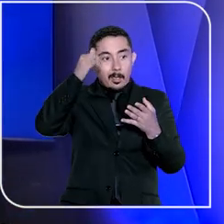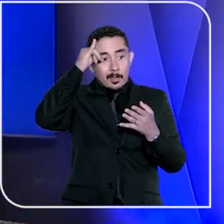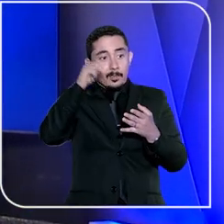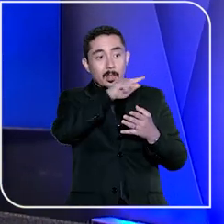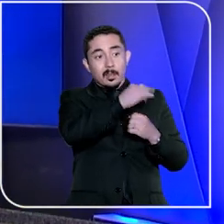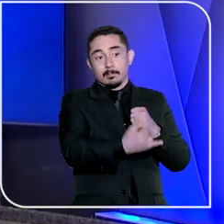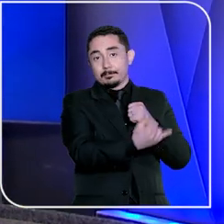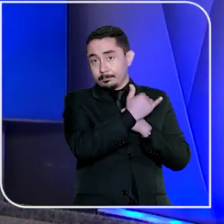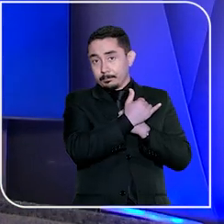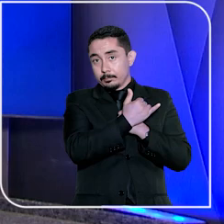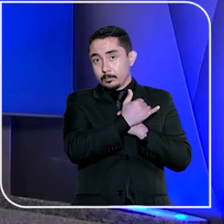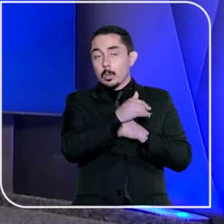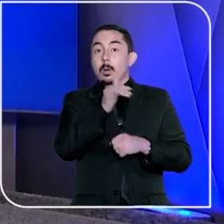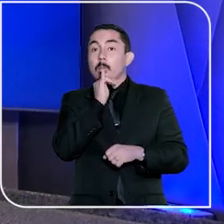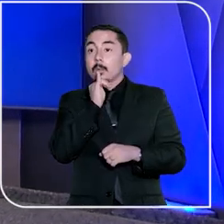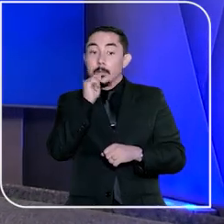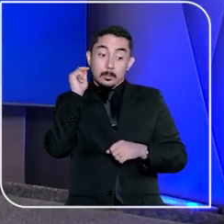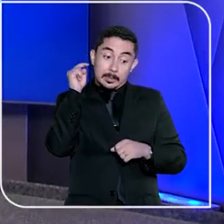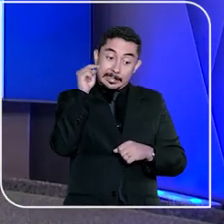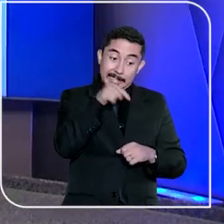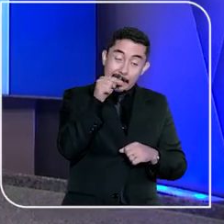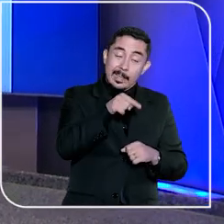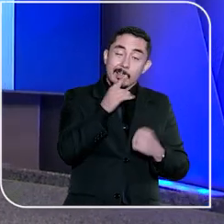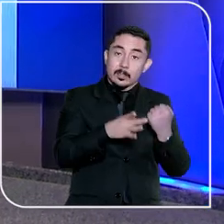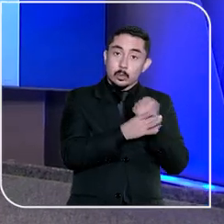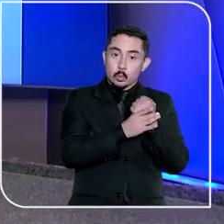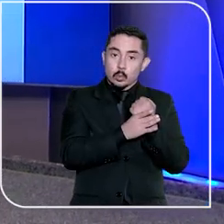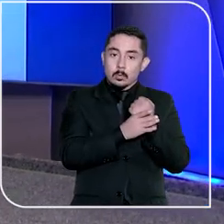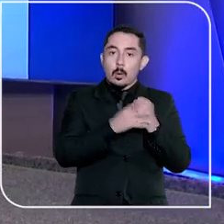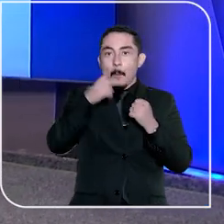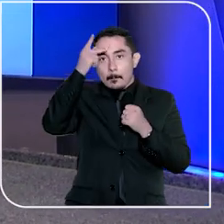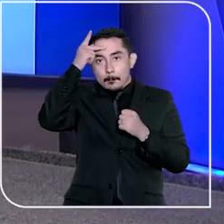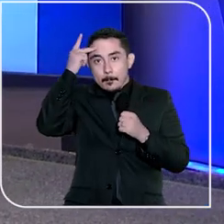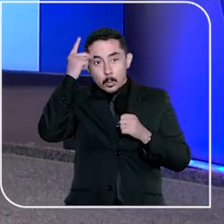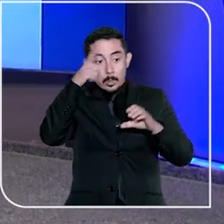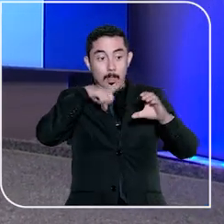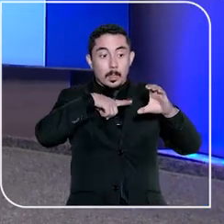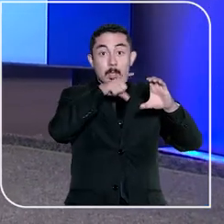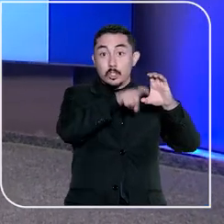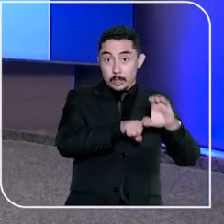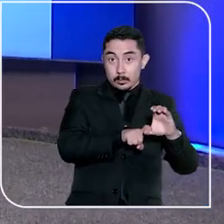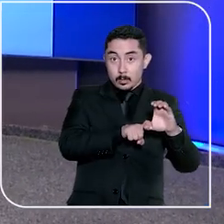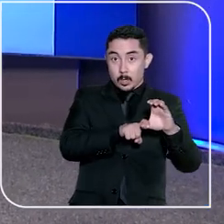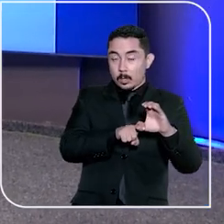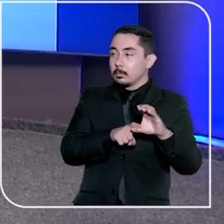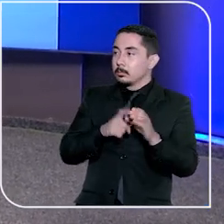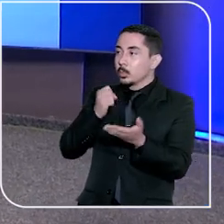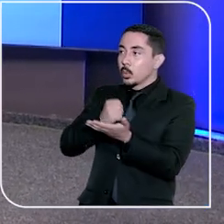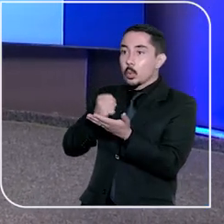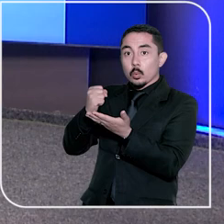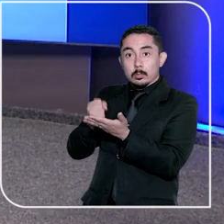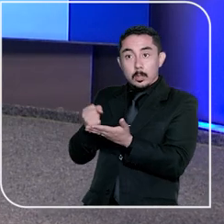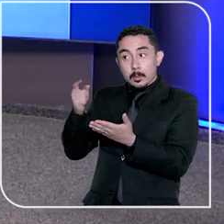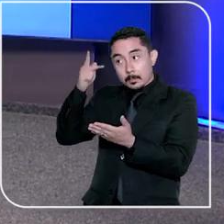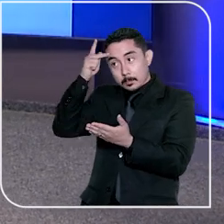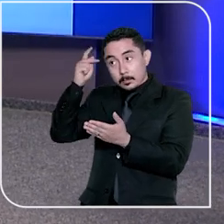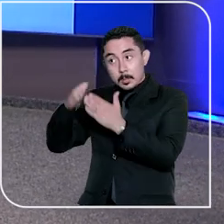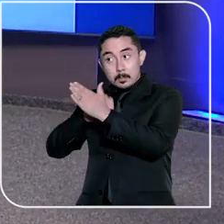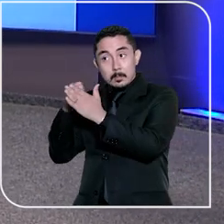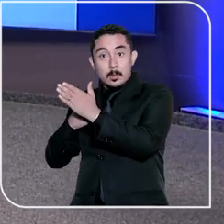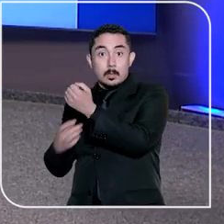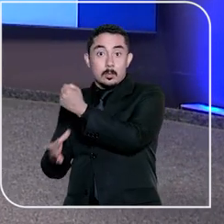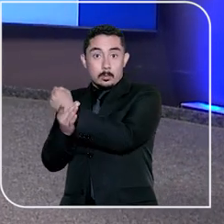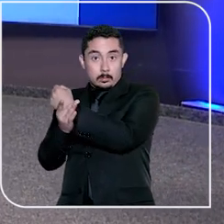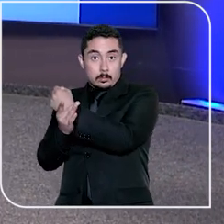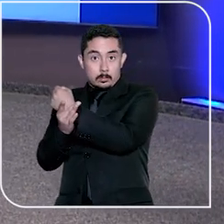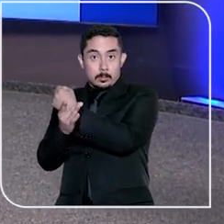prejuízos no caso específico desse seguro um devedor contrata uma seguradora para garantir que o